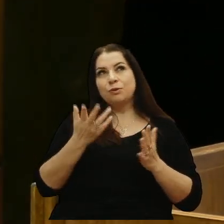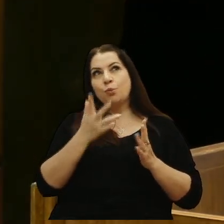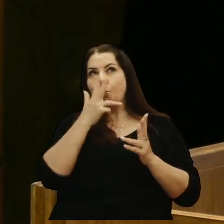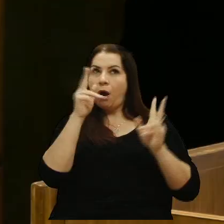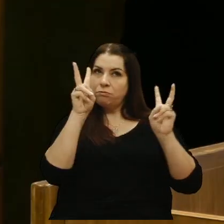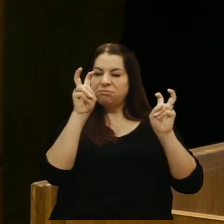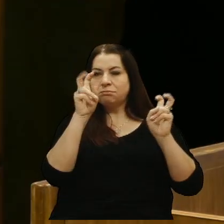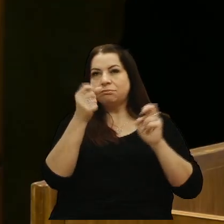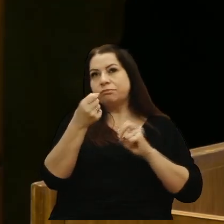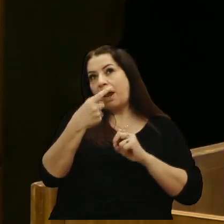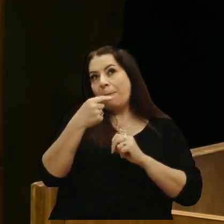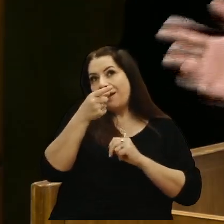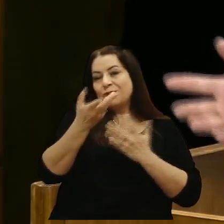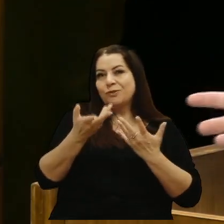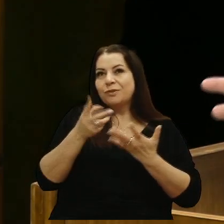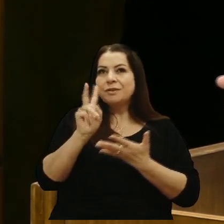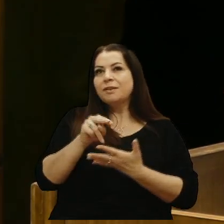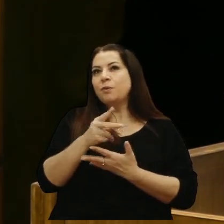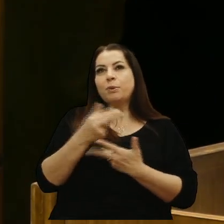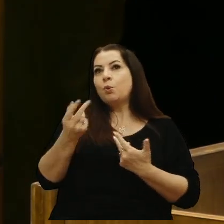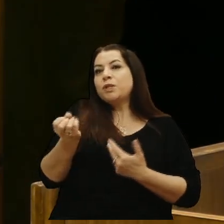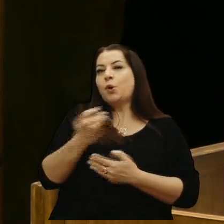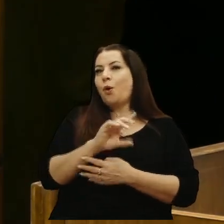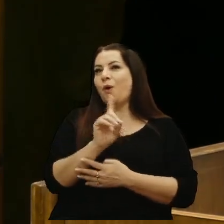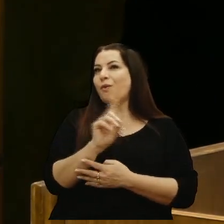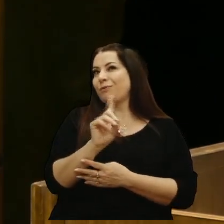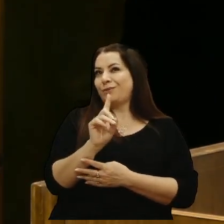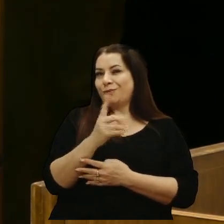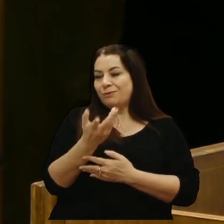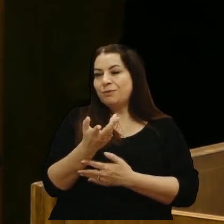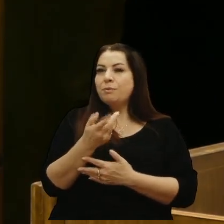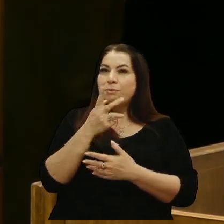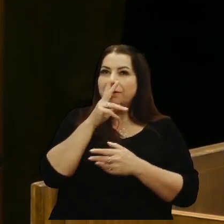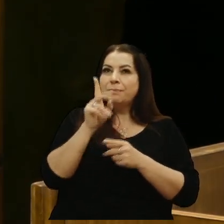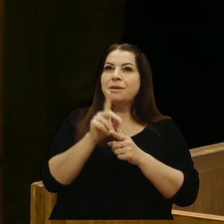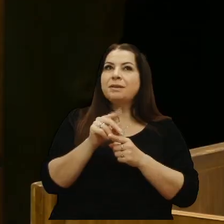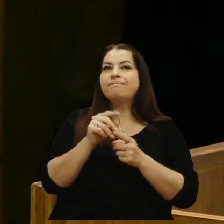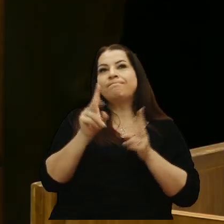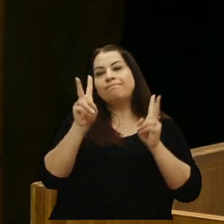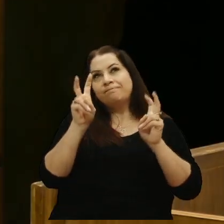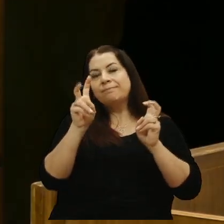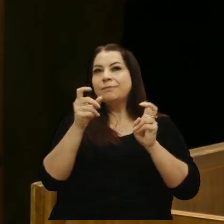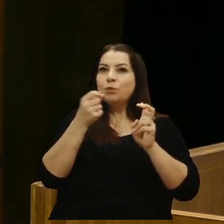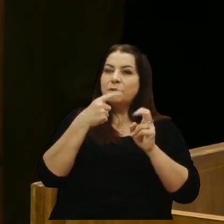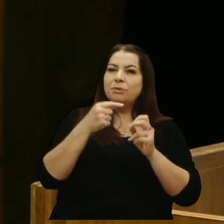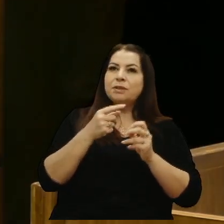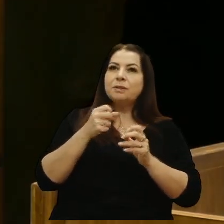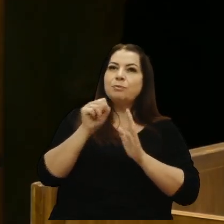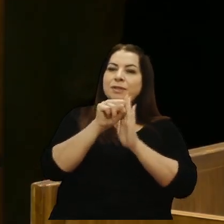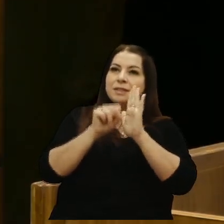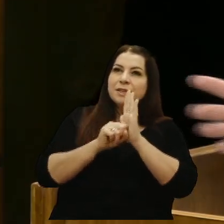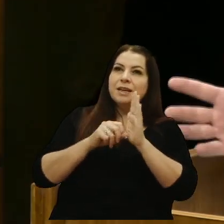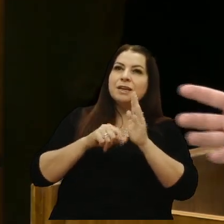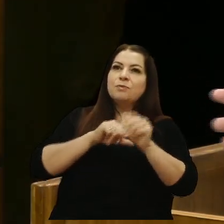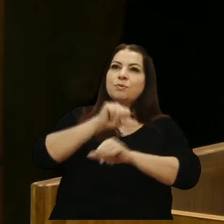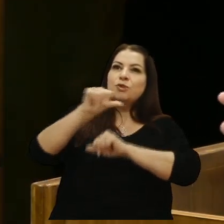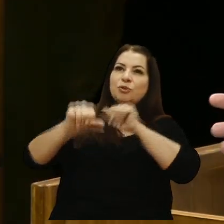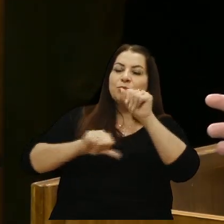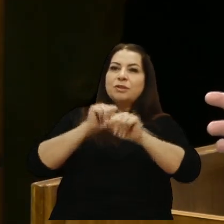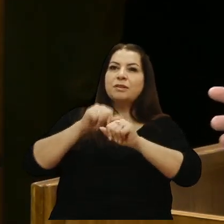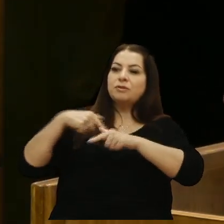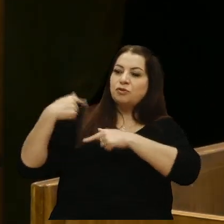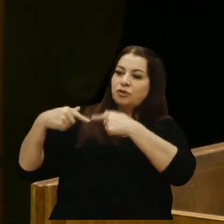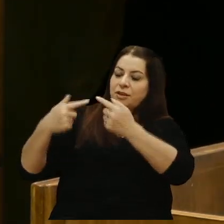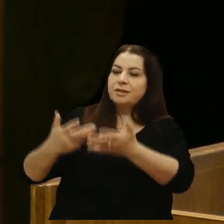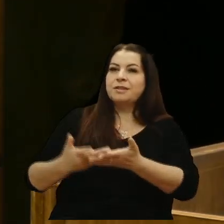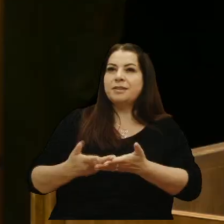isso. E não é algo novo, mas é o mesmo remédio que por séculos tem transformado